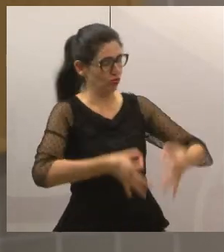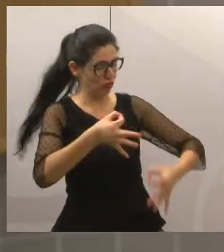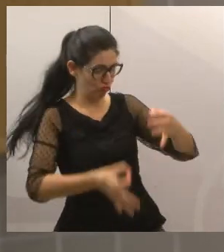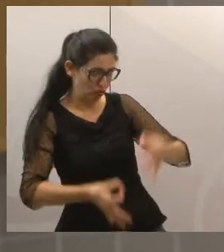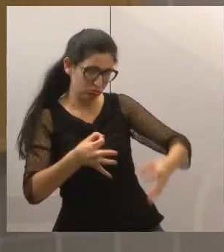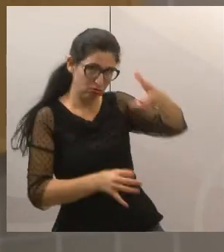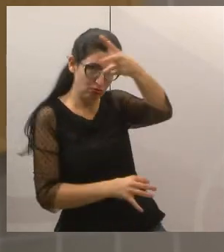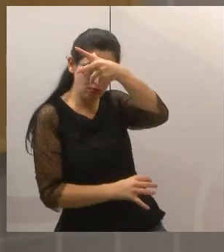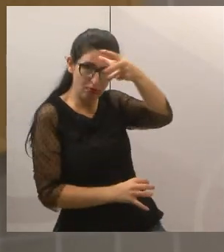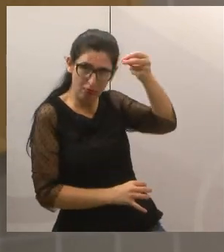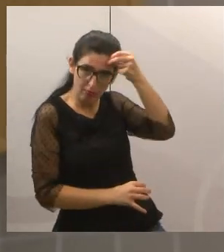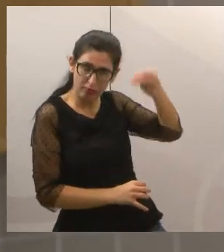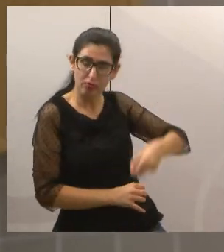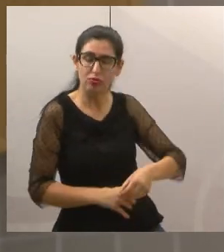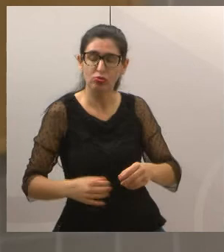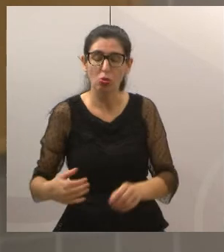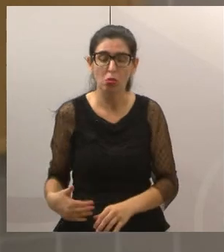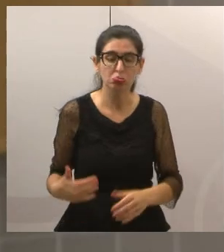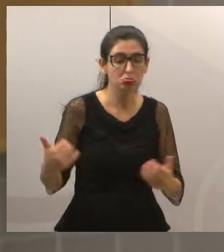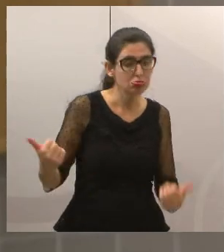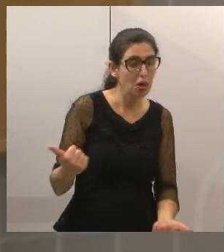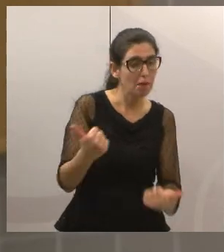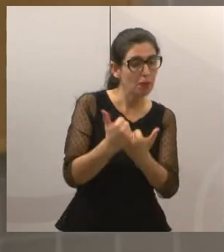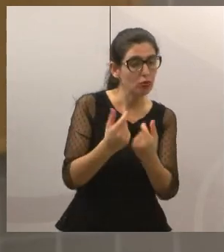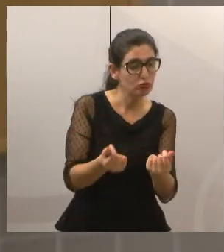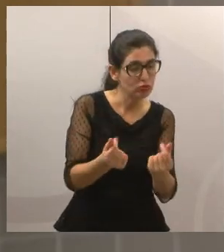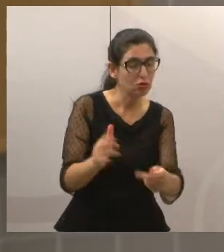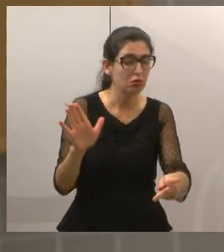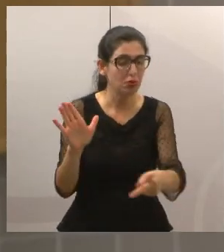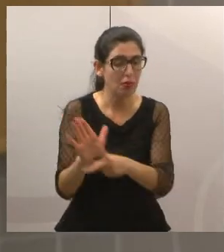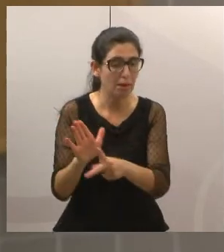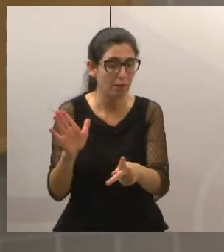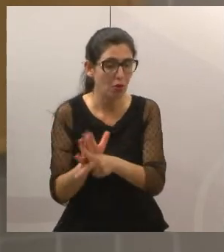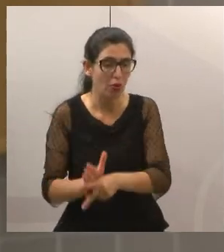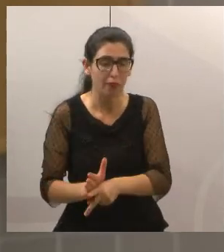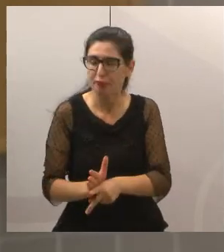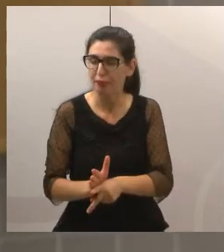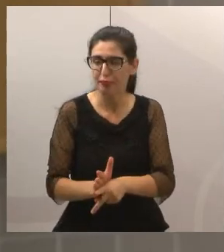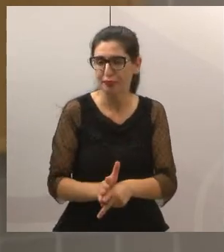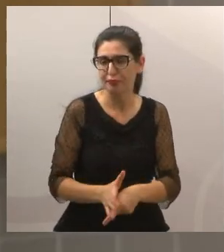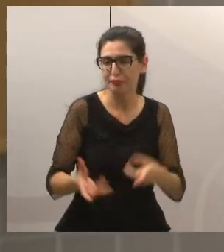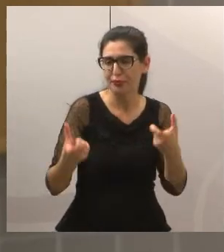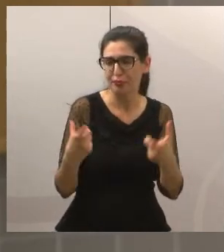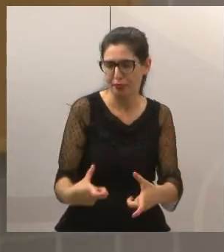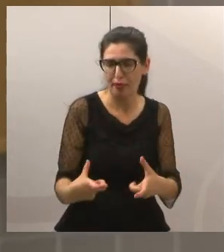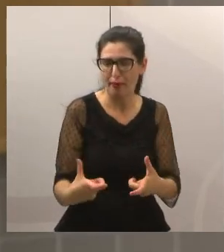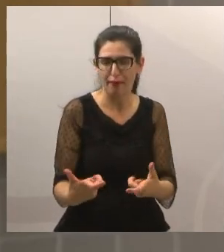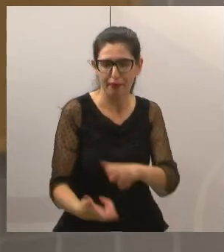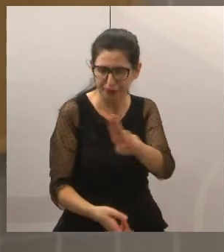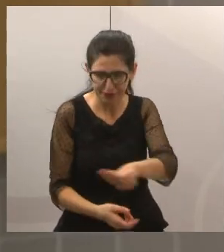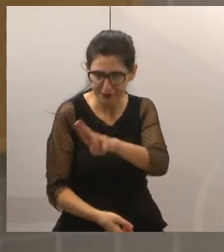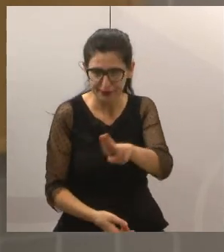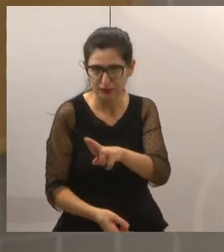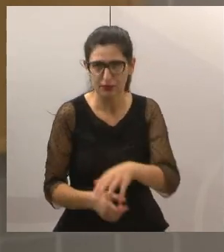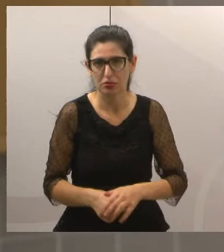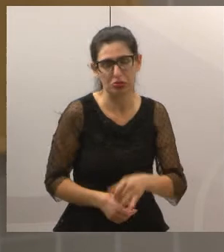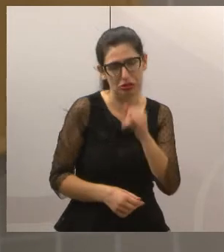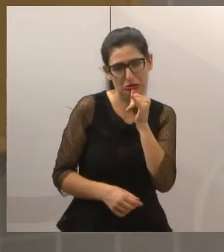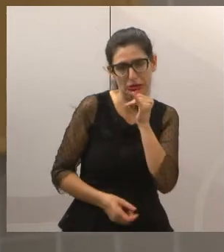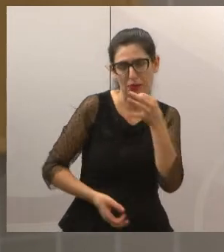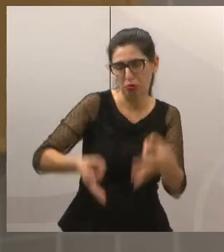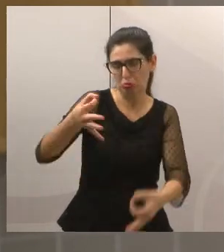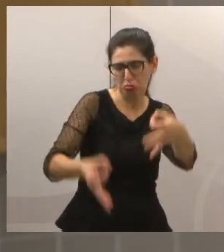vai repassar o dinheiro, quanto da própria entidade, que se por um acaso um Tribunal de Contas, um MP, achar